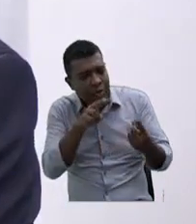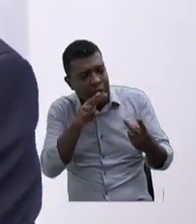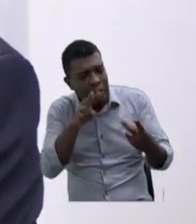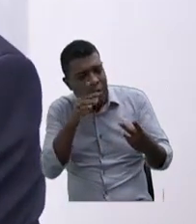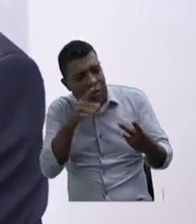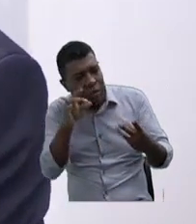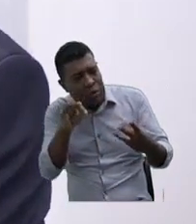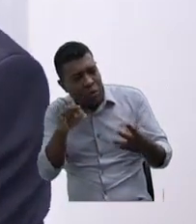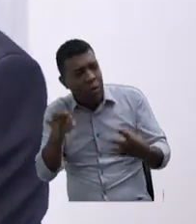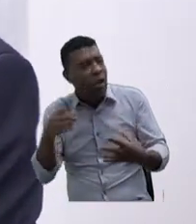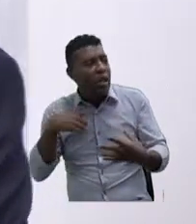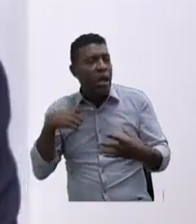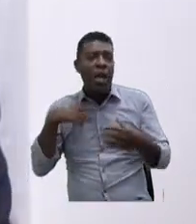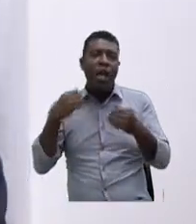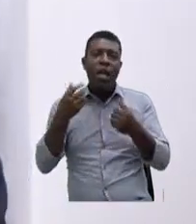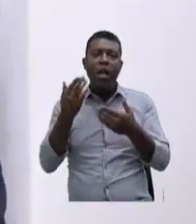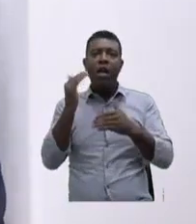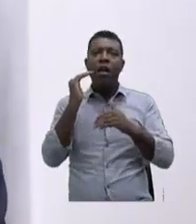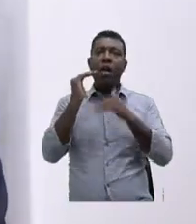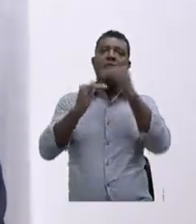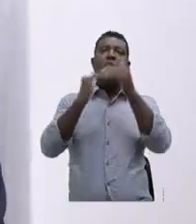turismo em Minas Gerais, eu